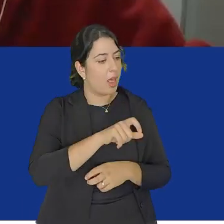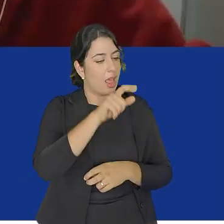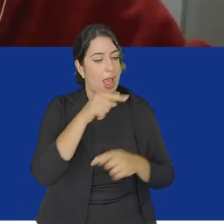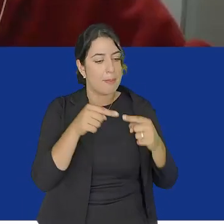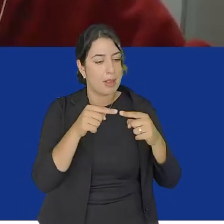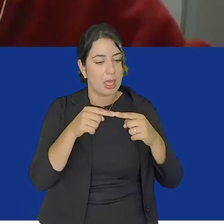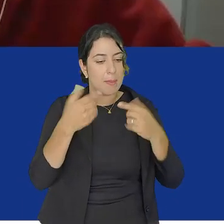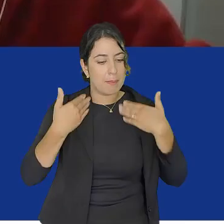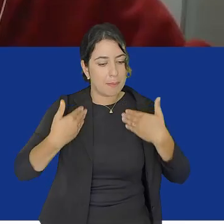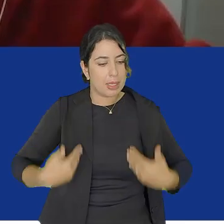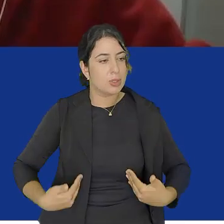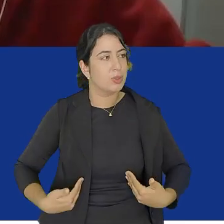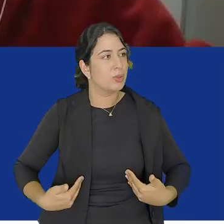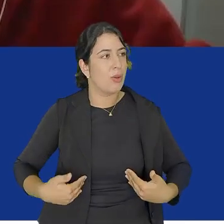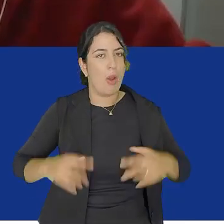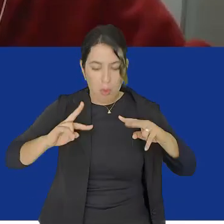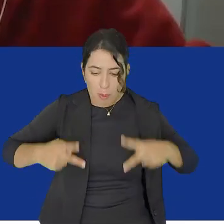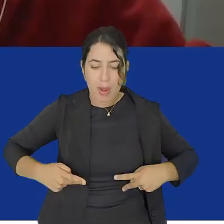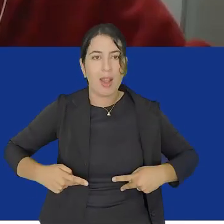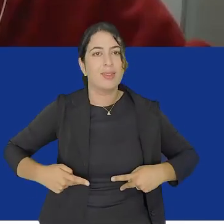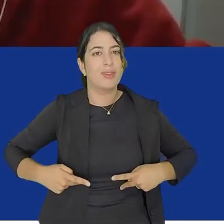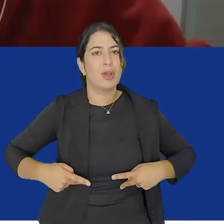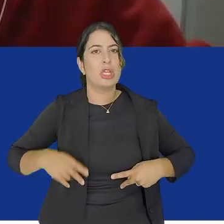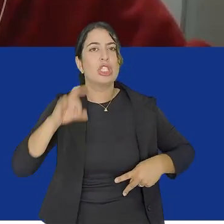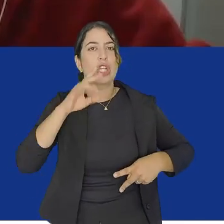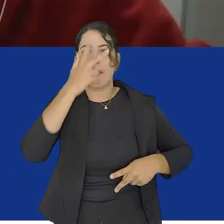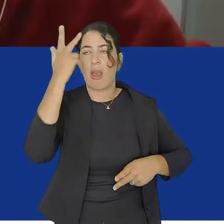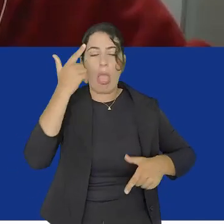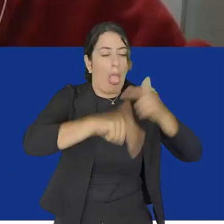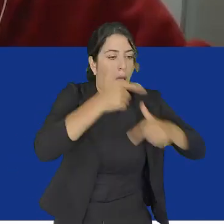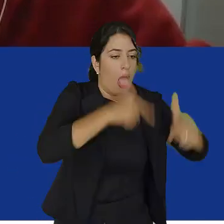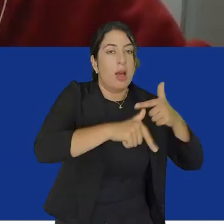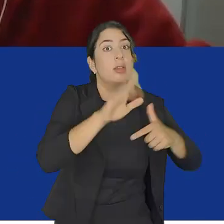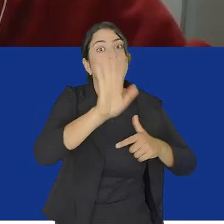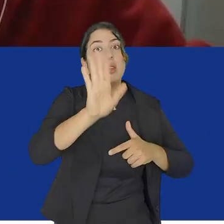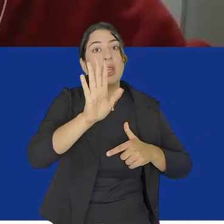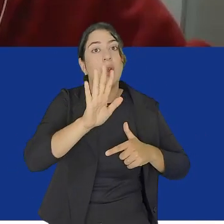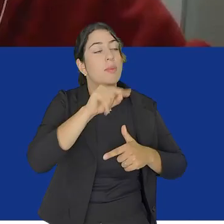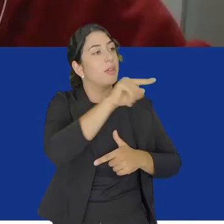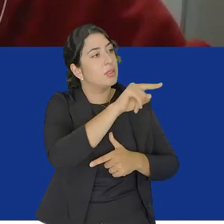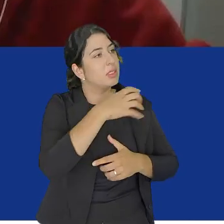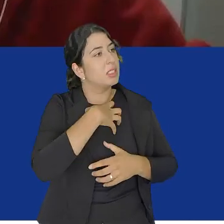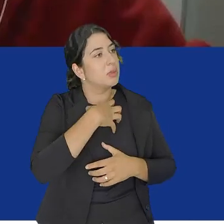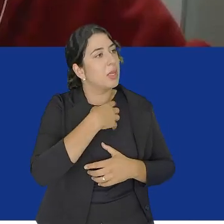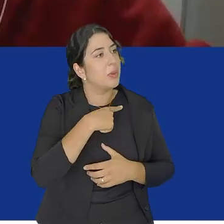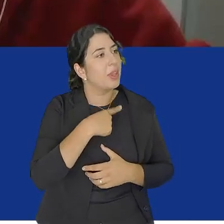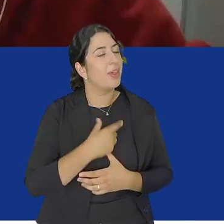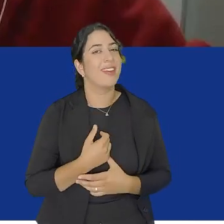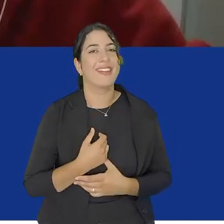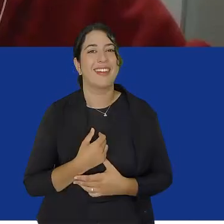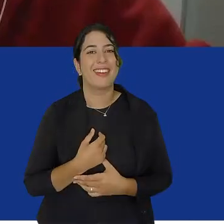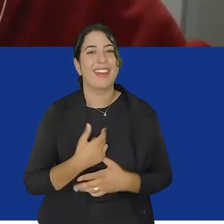encaminhar protocolos, procedimentos, resolver situações, mas como um ser humano que existe,